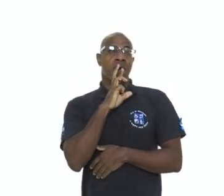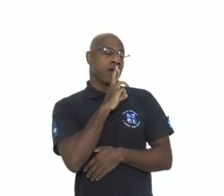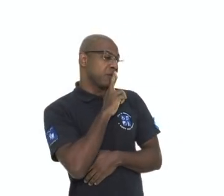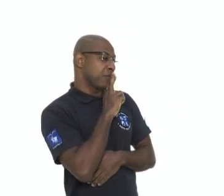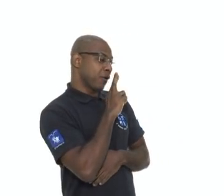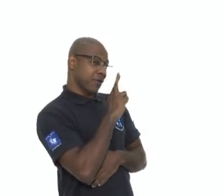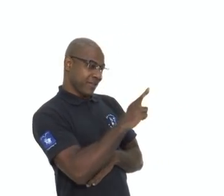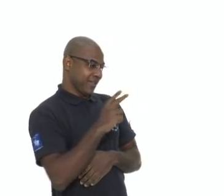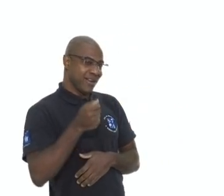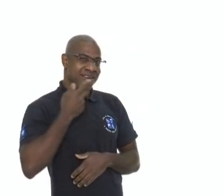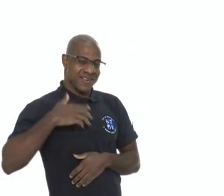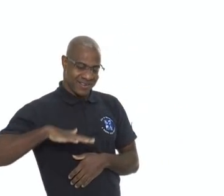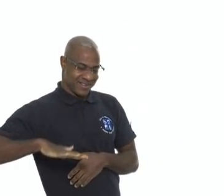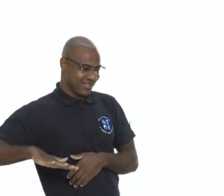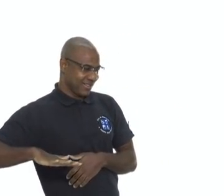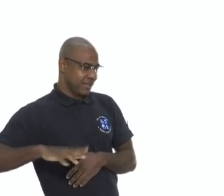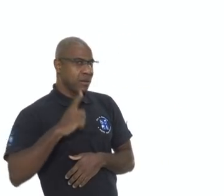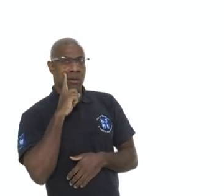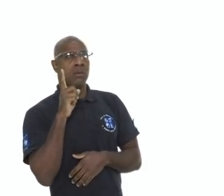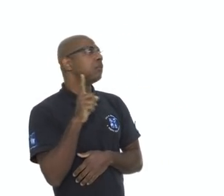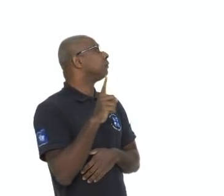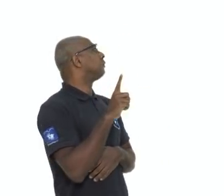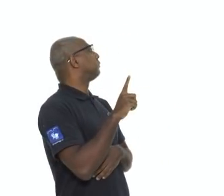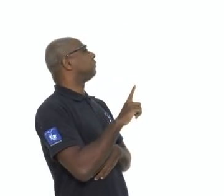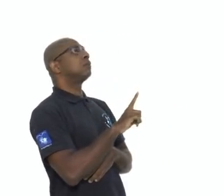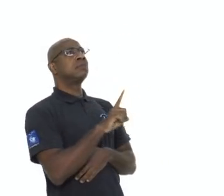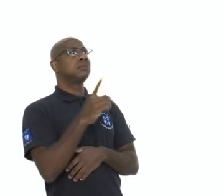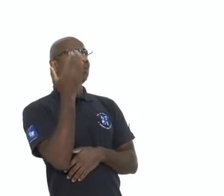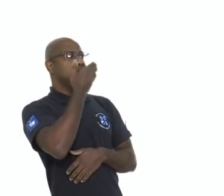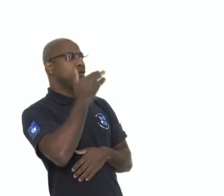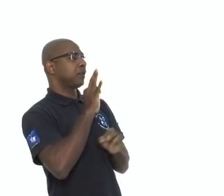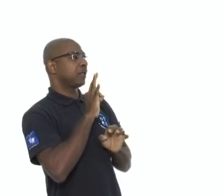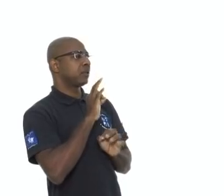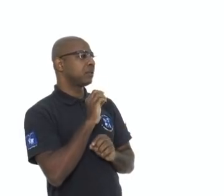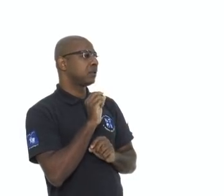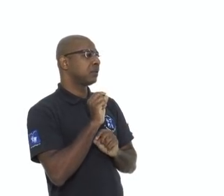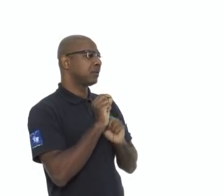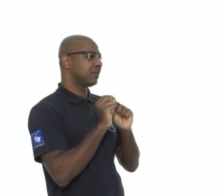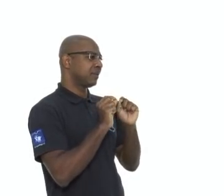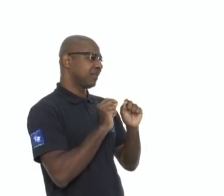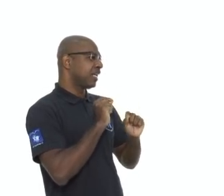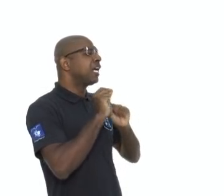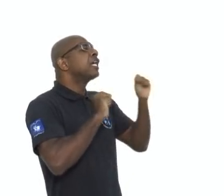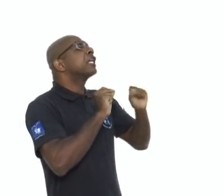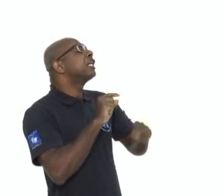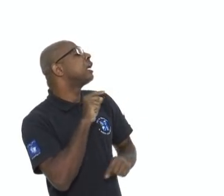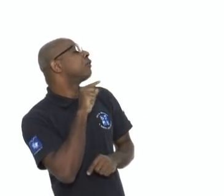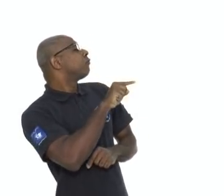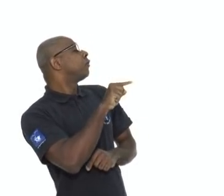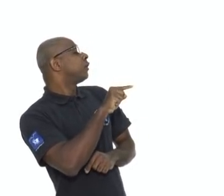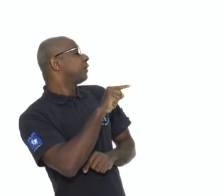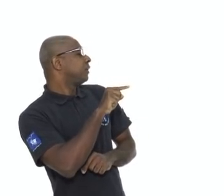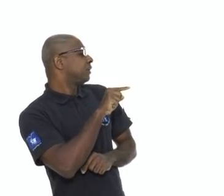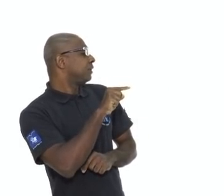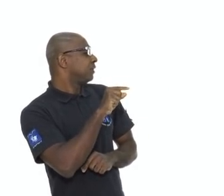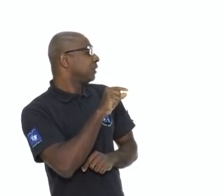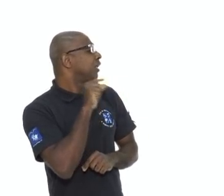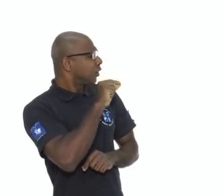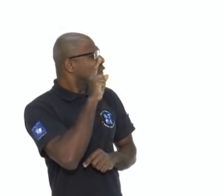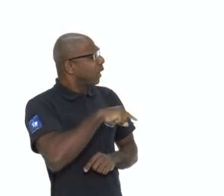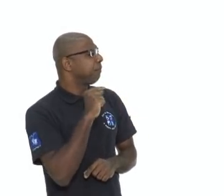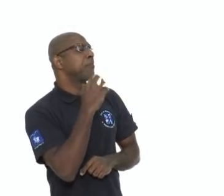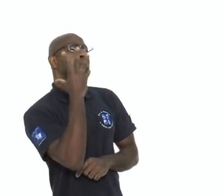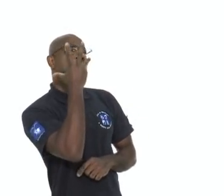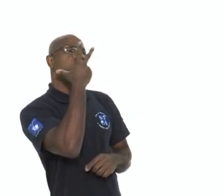príncipezinho, que se voltou, mas não viu nada. Quem és tu? Perguntou o príncipezinho. Tu és bem